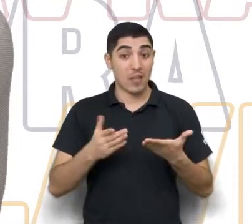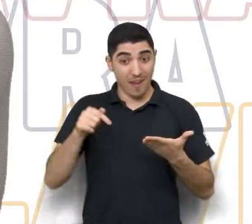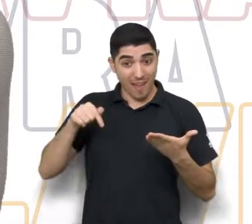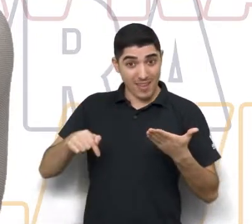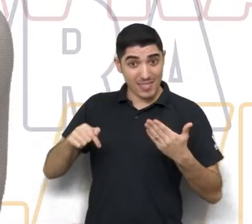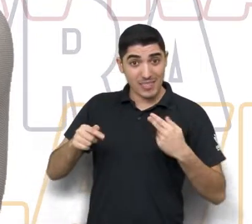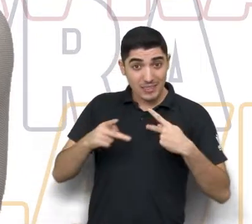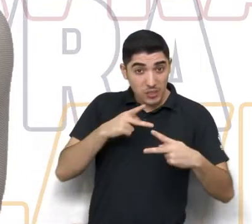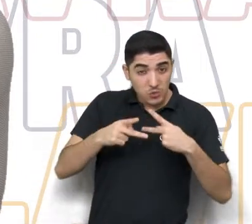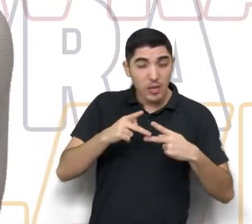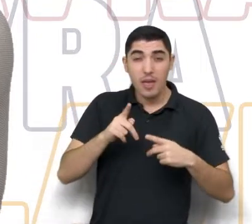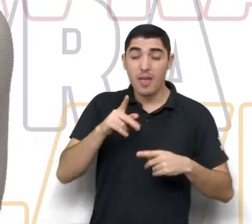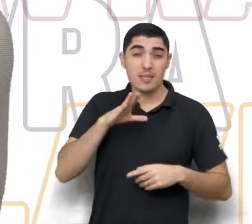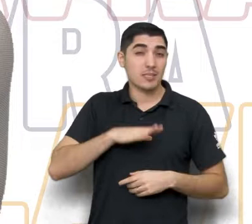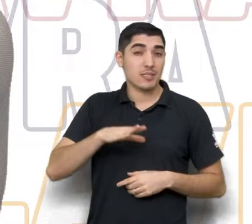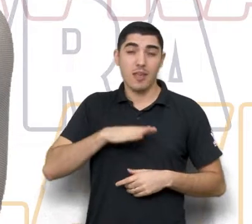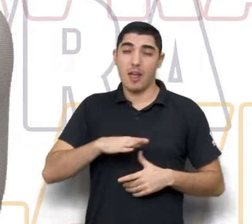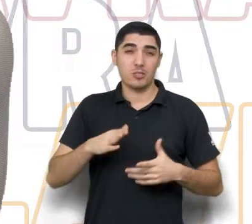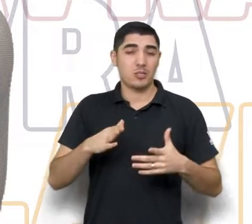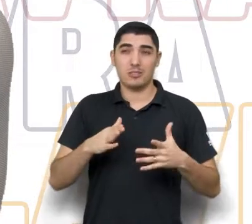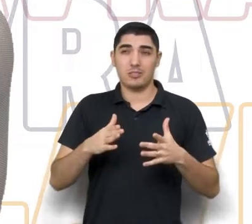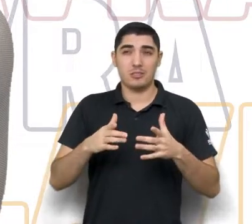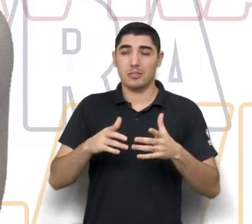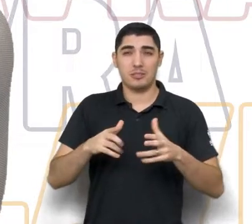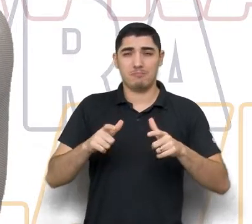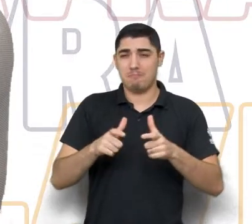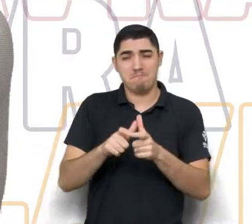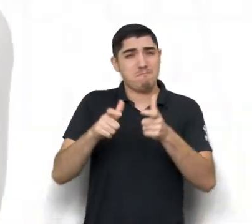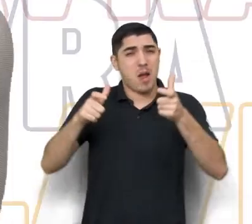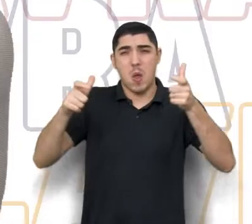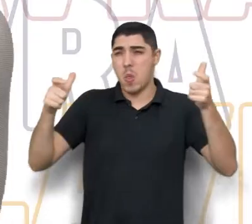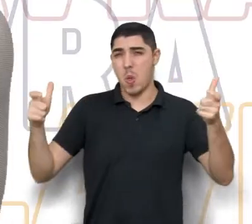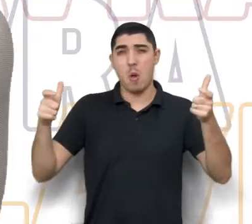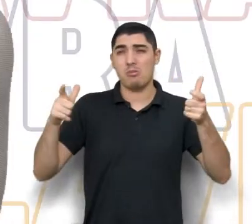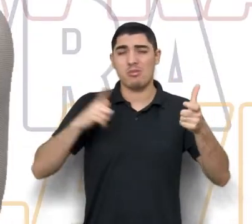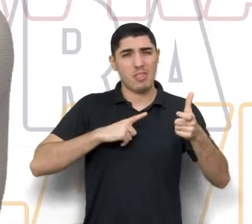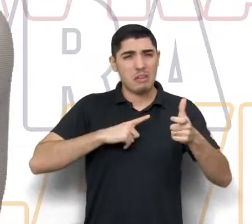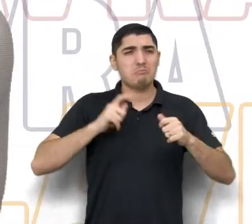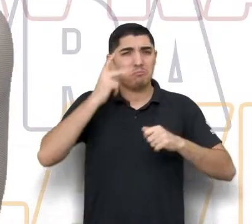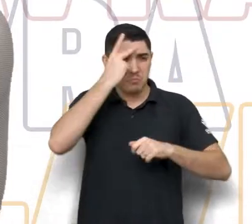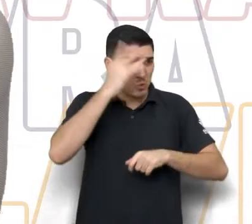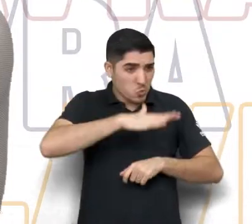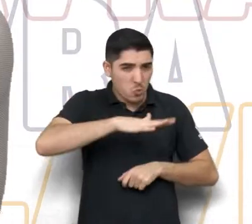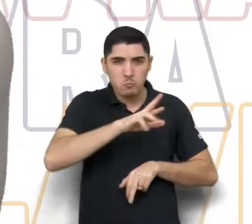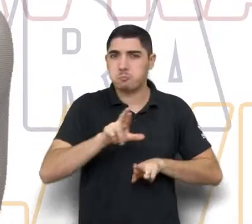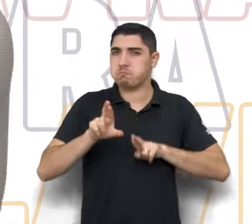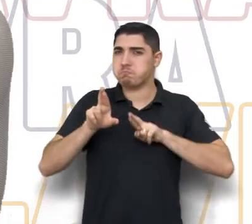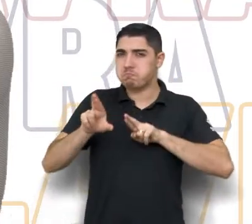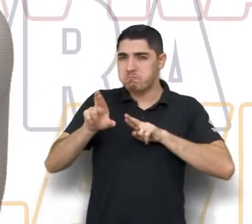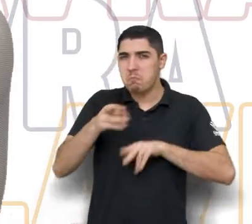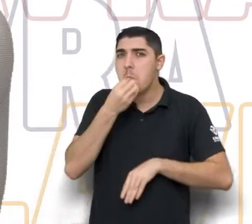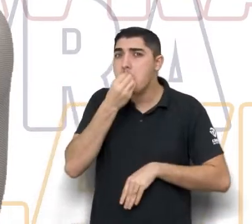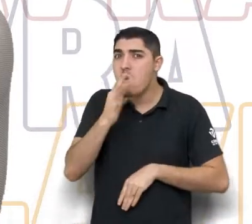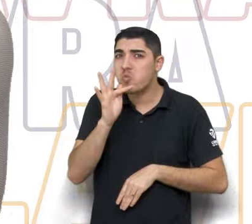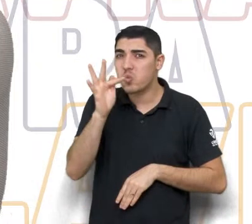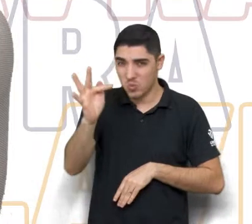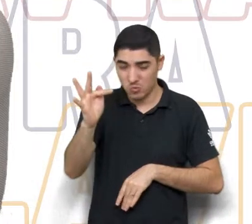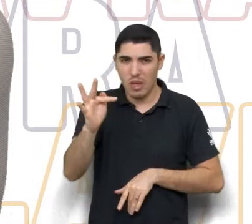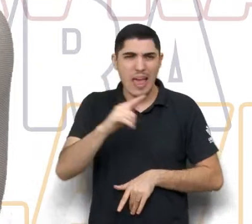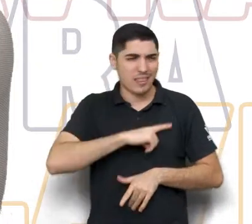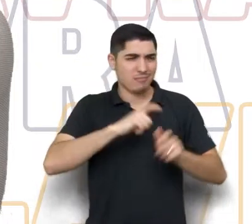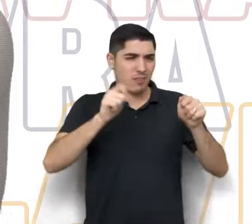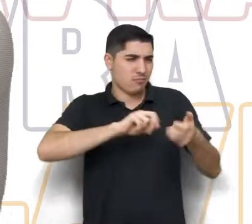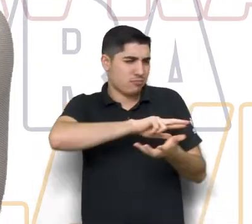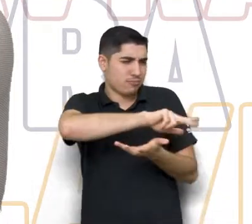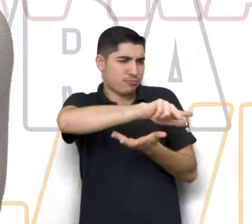cidade prolífica, né? Uma cidade promissora. Então, São José tem aí, né, um leque de